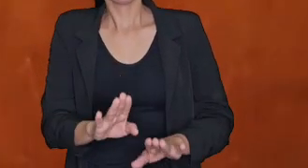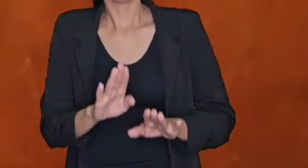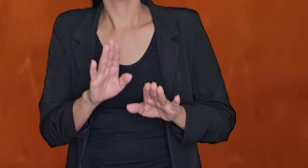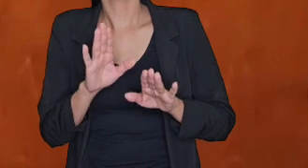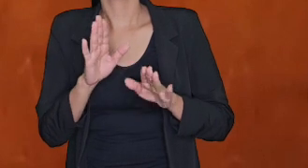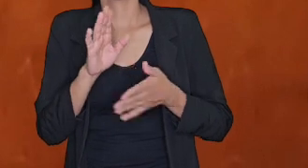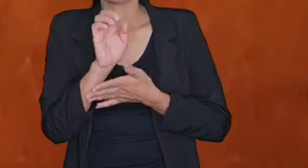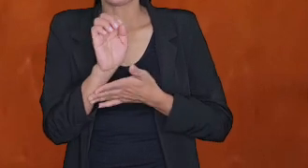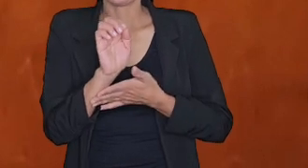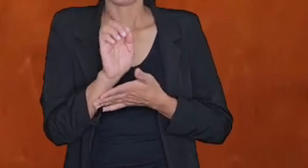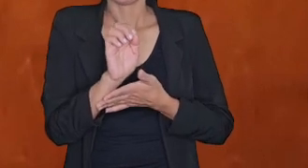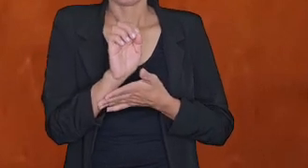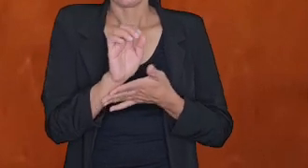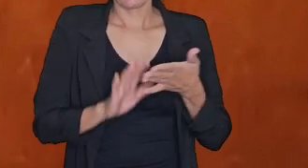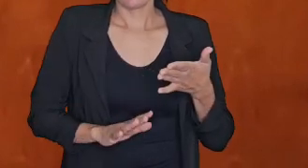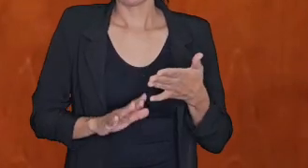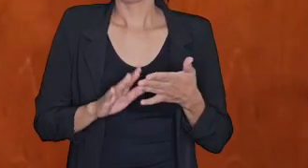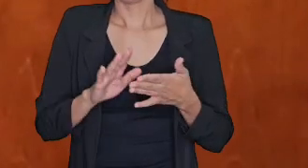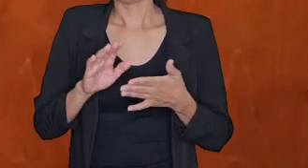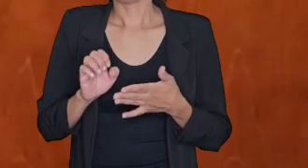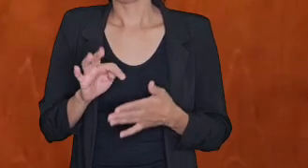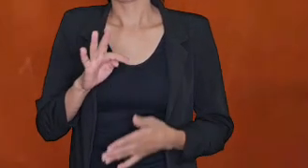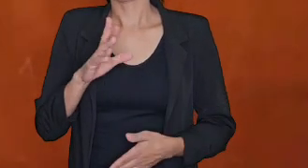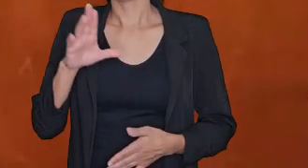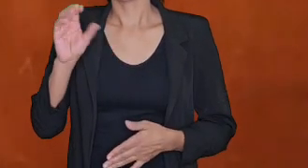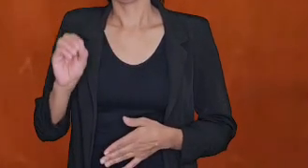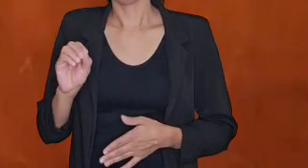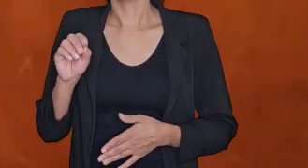grande marco. Mas assim, a atividade